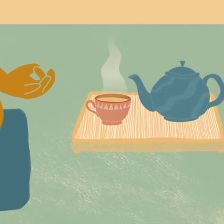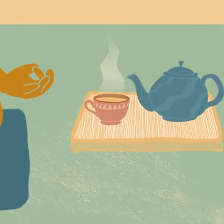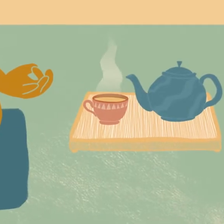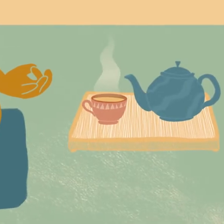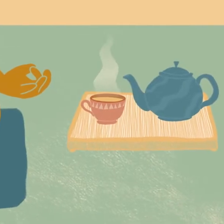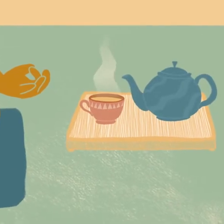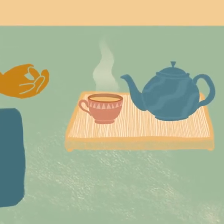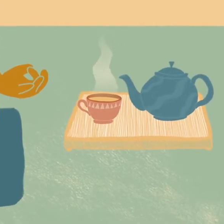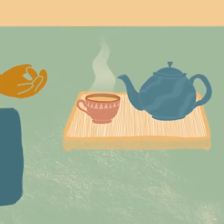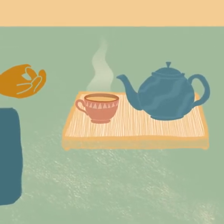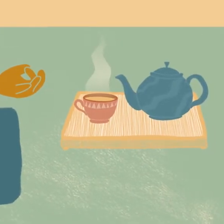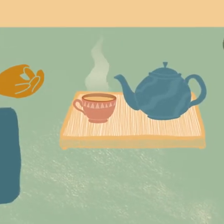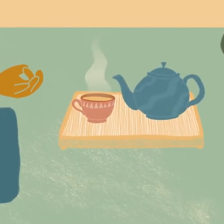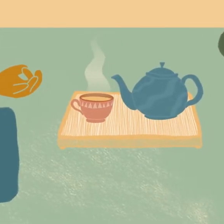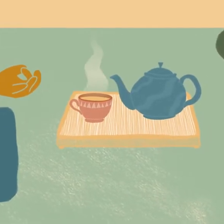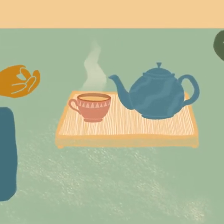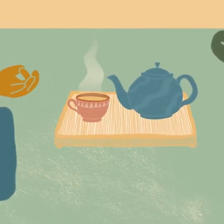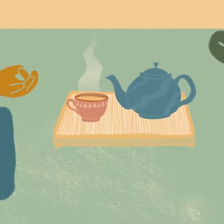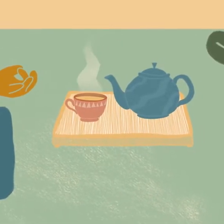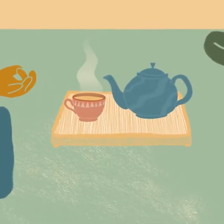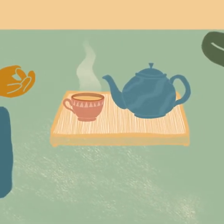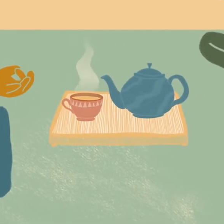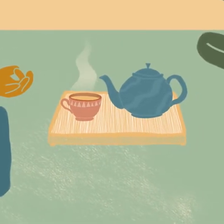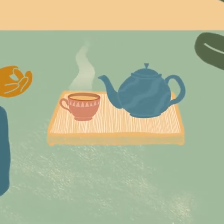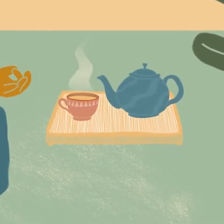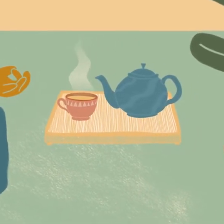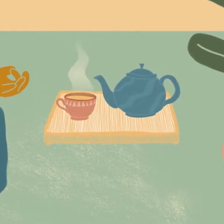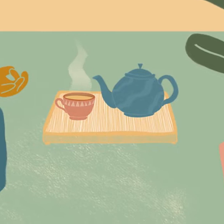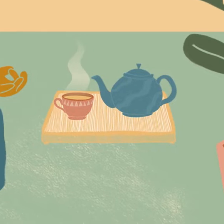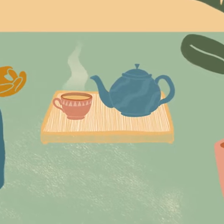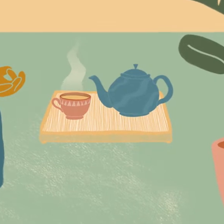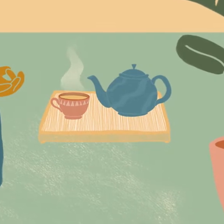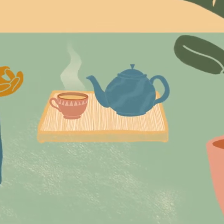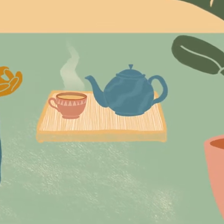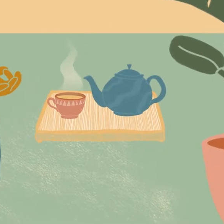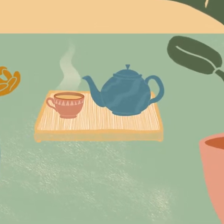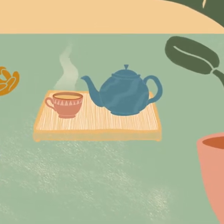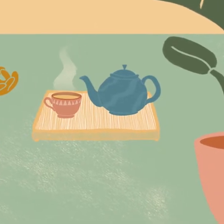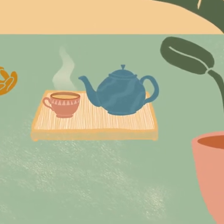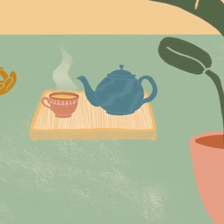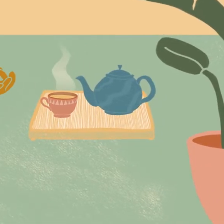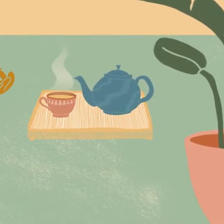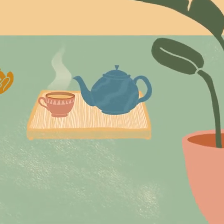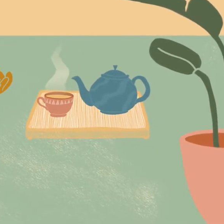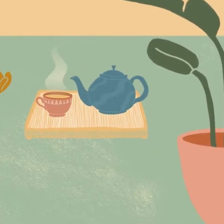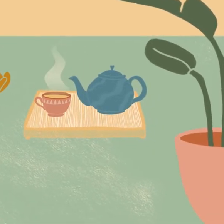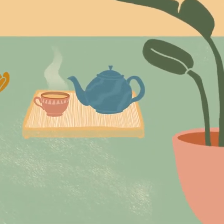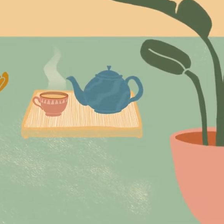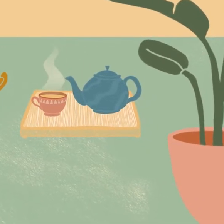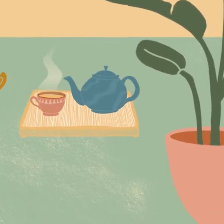mulher negra e gorda sentada no chão em postura de lótus. No canto superior esquerdo, uma flor de onde brota a logo do Festival